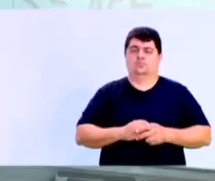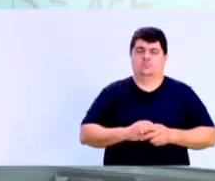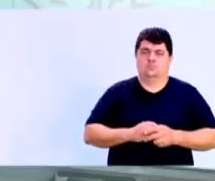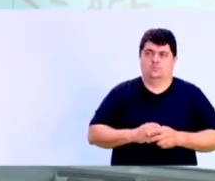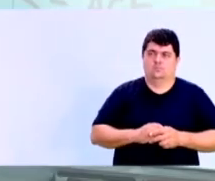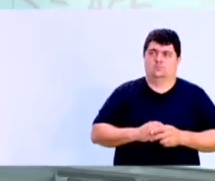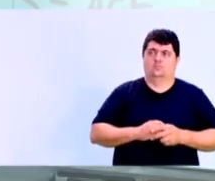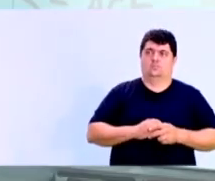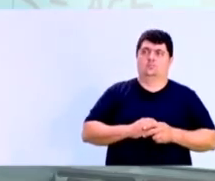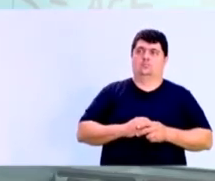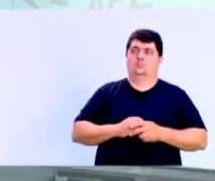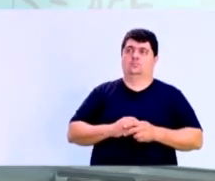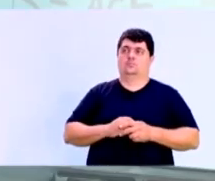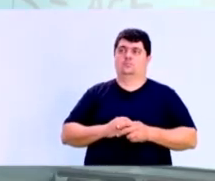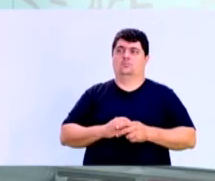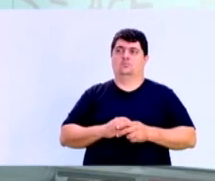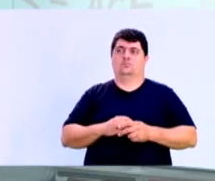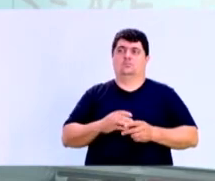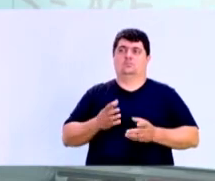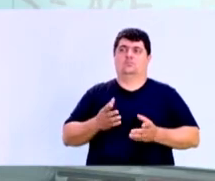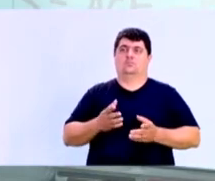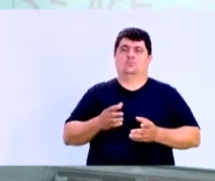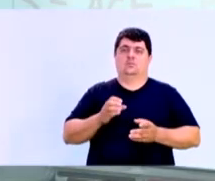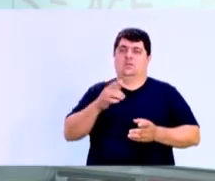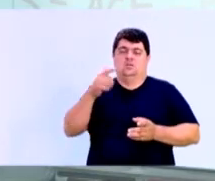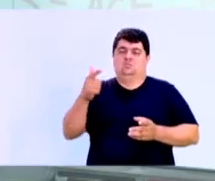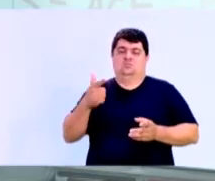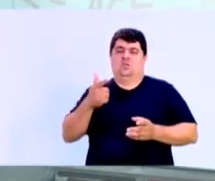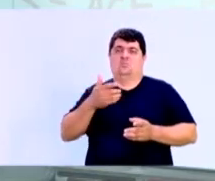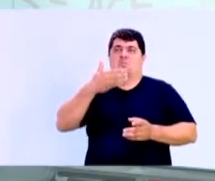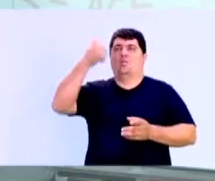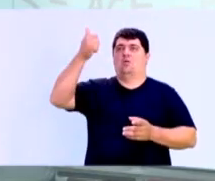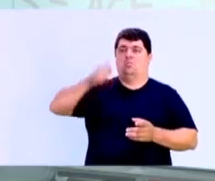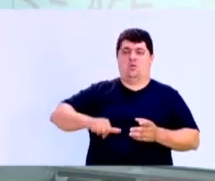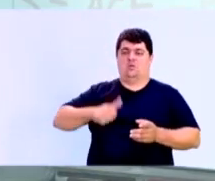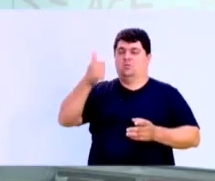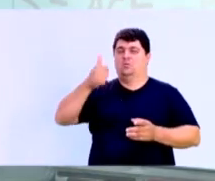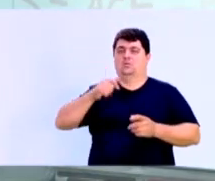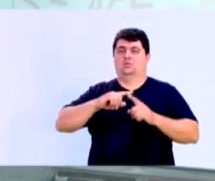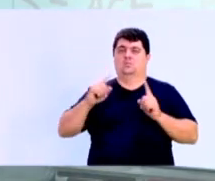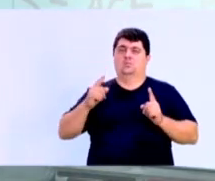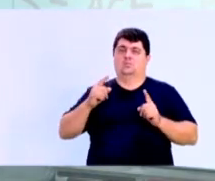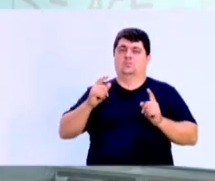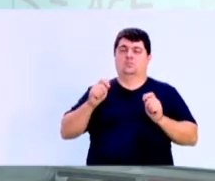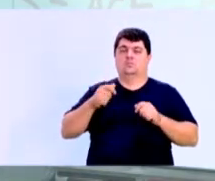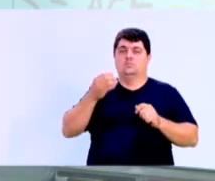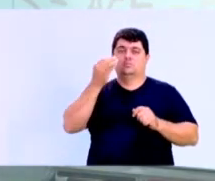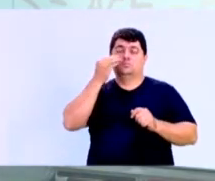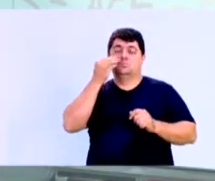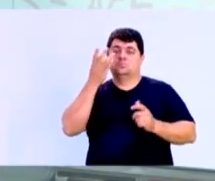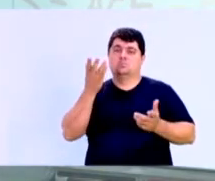Esses índices eles não têm quanto melhor, pior e tal, não tem muito isso. Mas também a gente pode